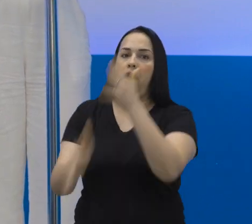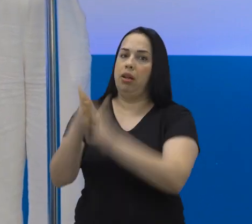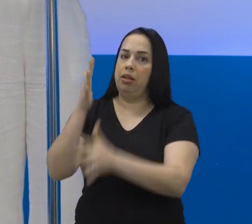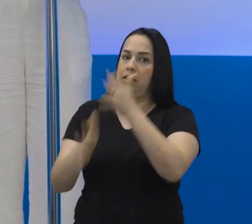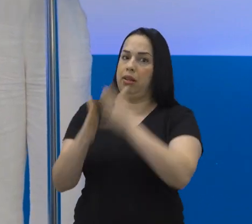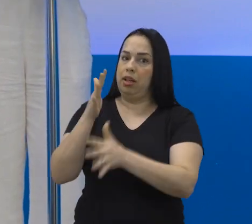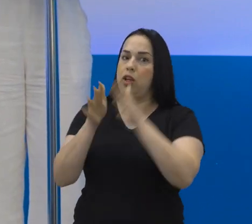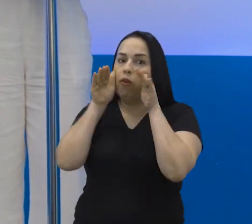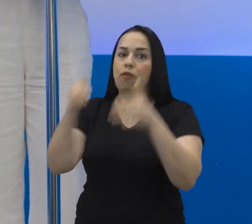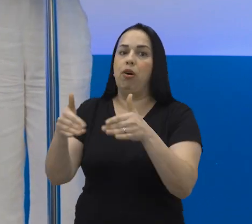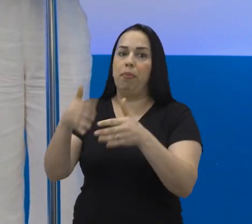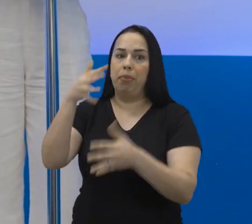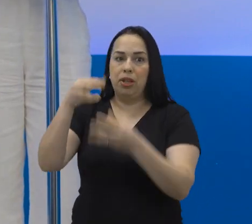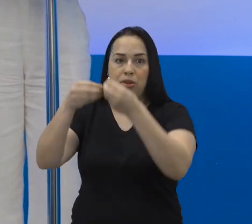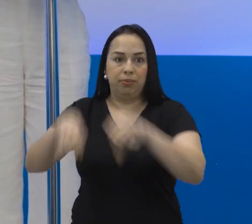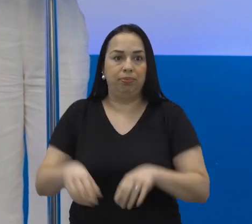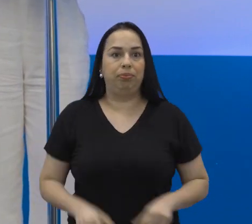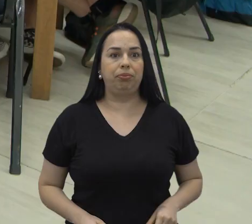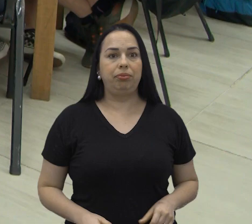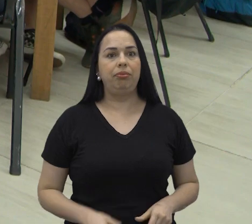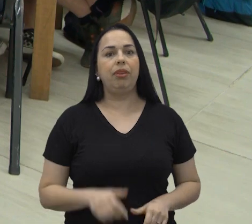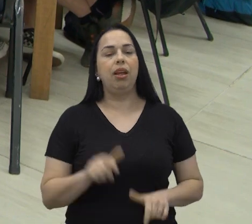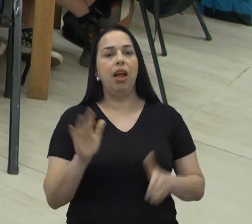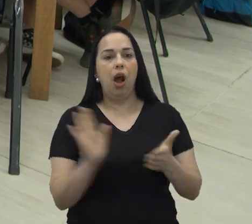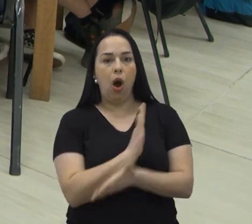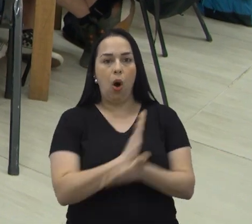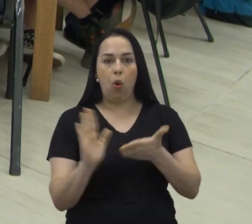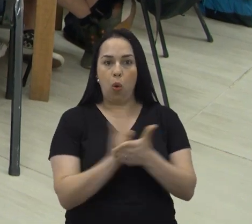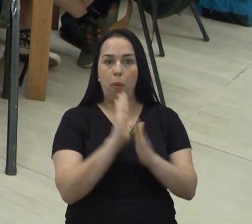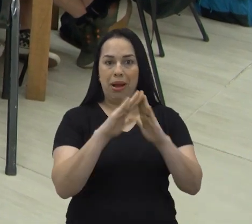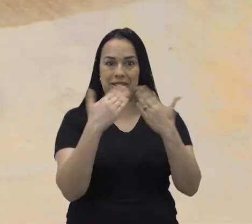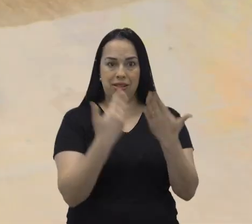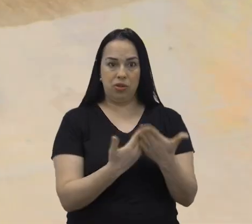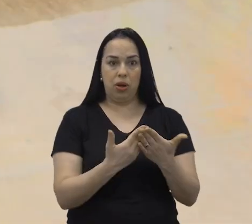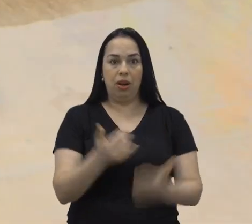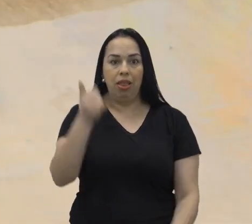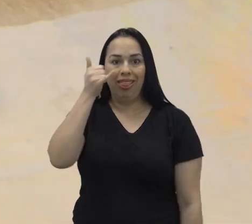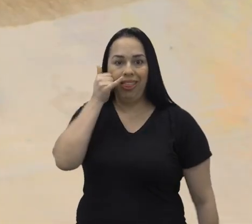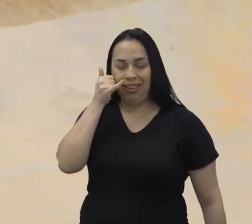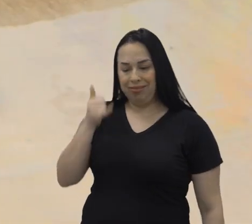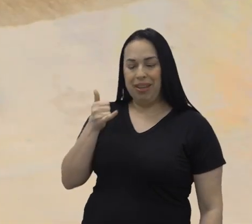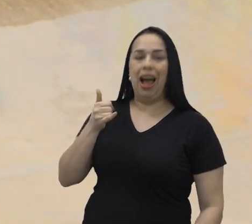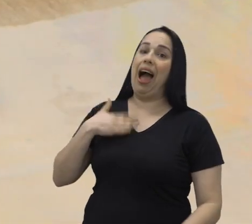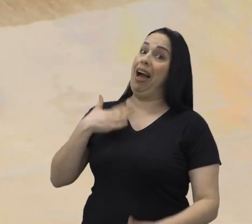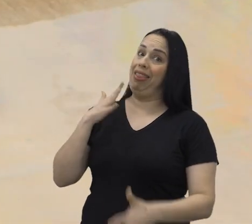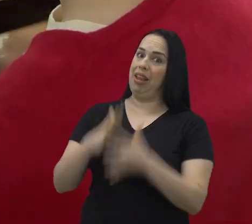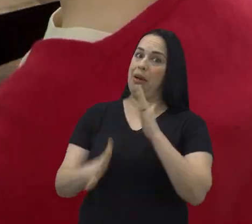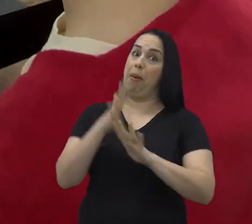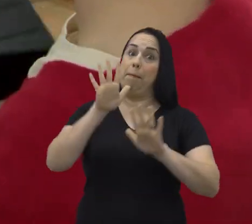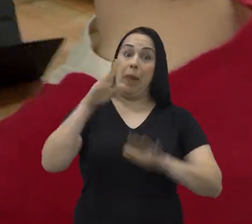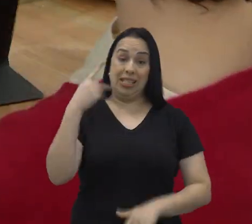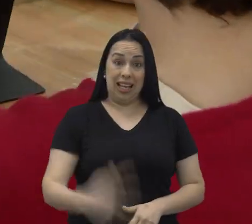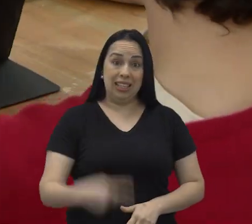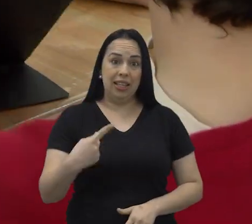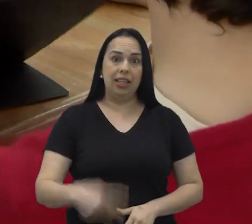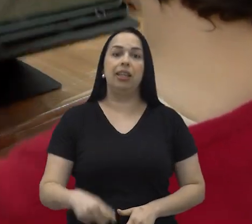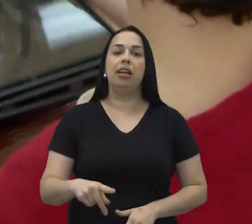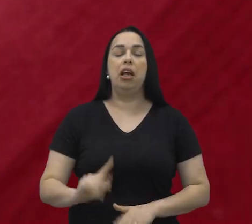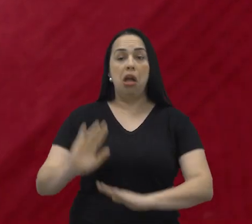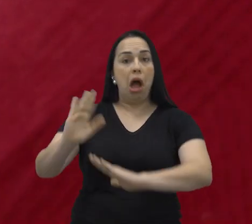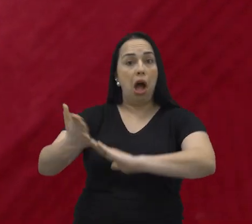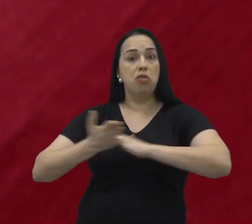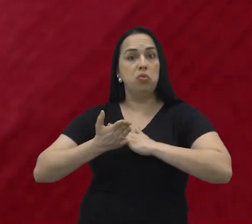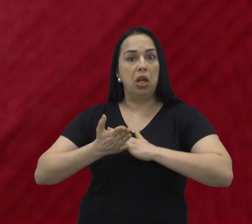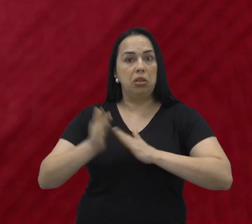e prejudicar a concentração. Em muitas escolas, o celular é um vilão, mas nessa,